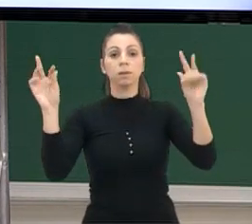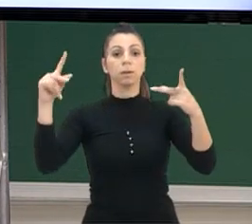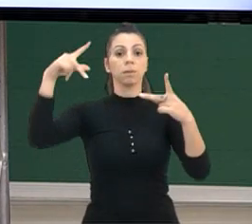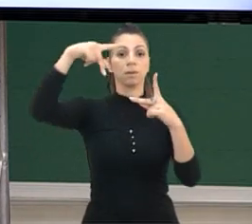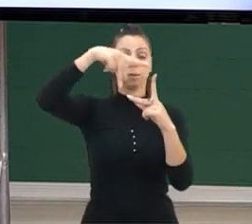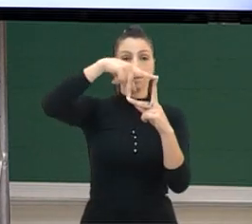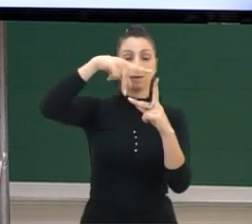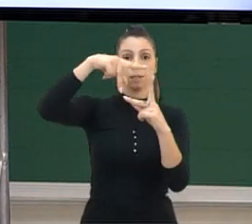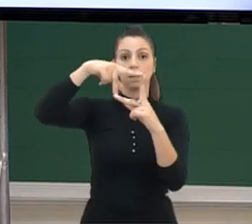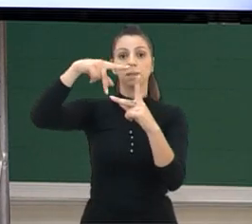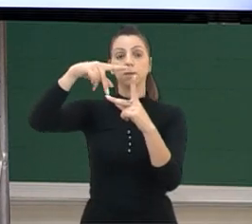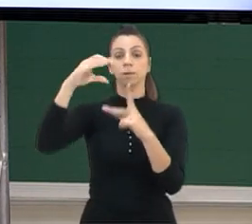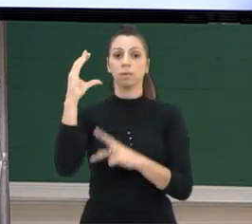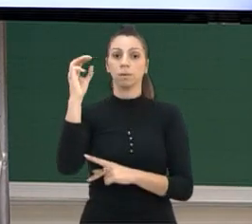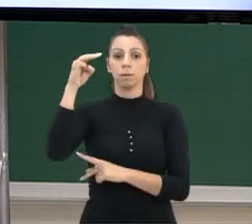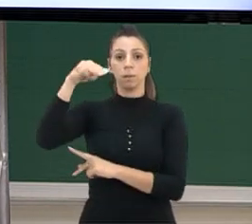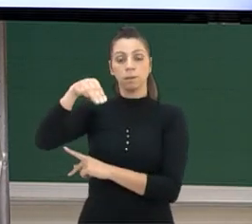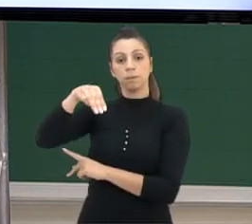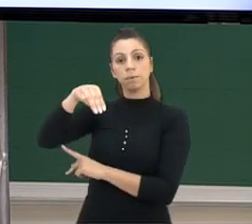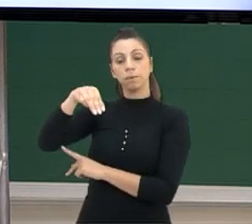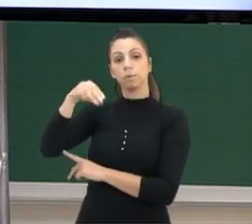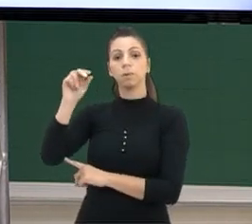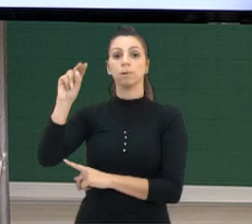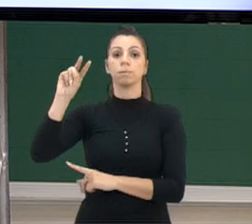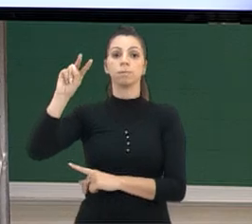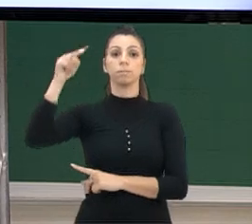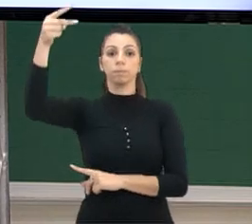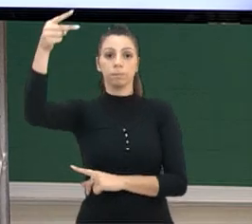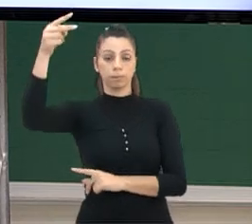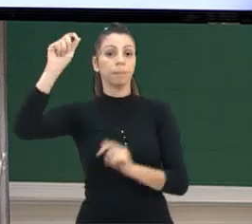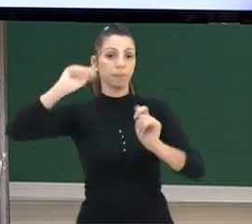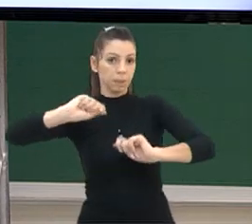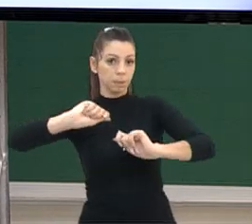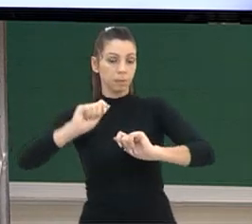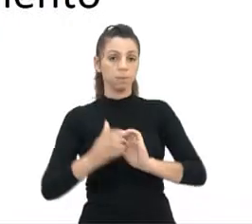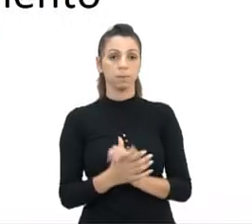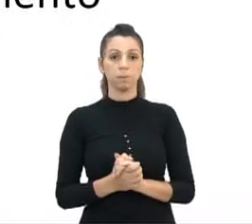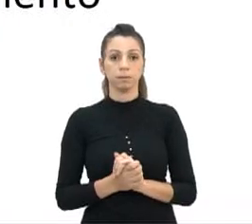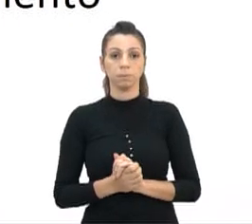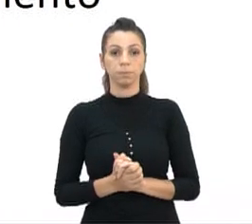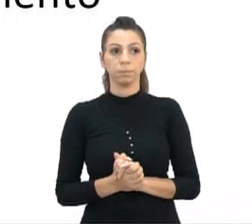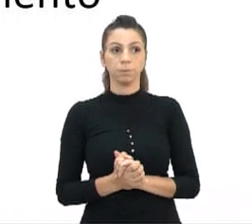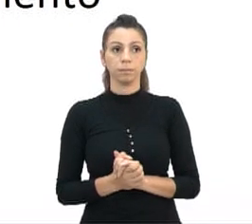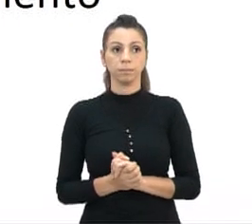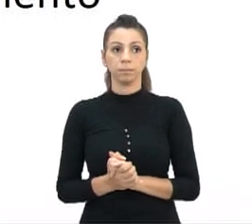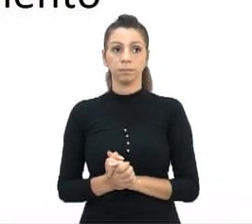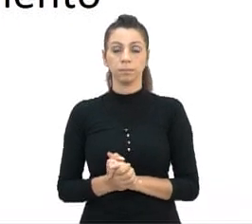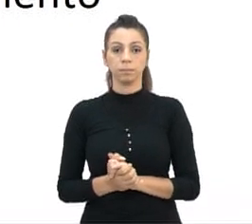cima do centímetro. Certo? Vamos continuando, então. Está ali. Né?